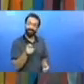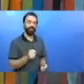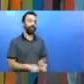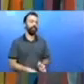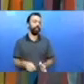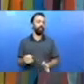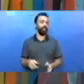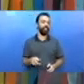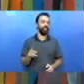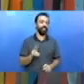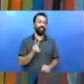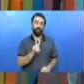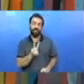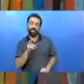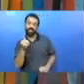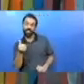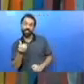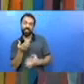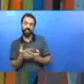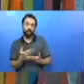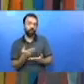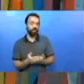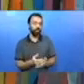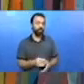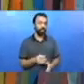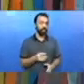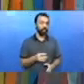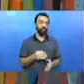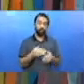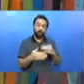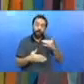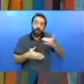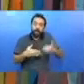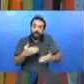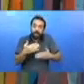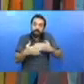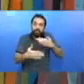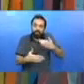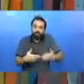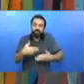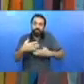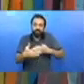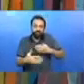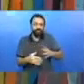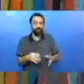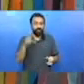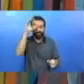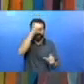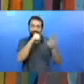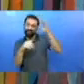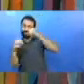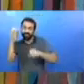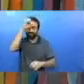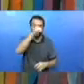nossa 26ª aula. Olhem só quanto nós já caminhamos pela nossa apostila, quanto nós já aprendemos, não é verdade?